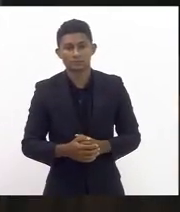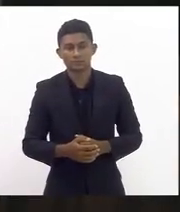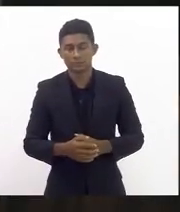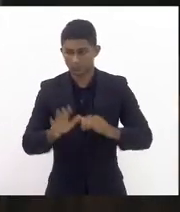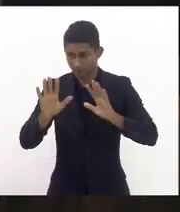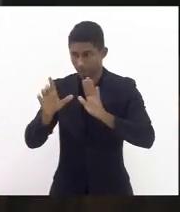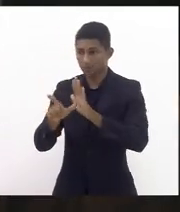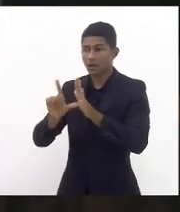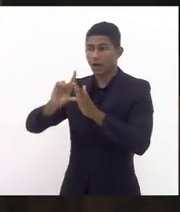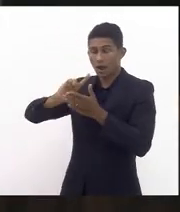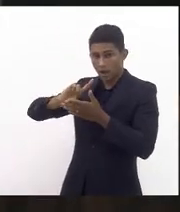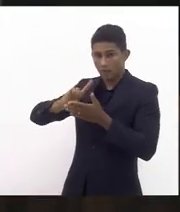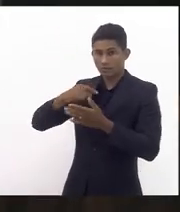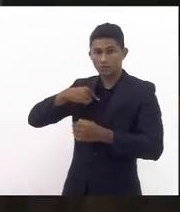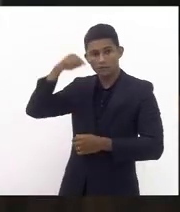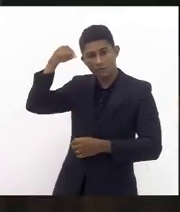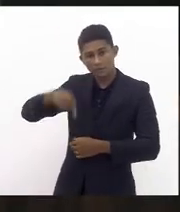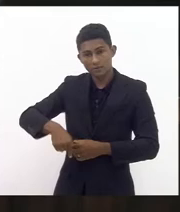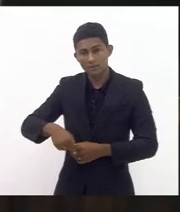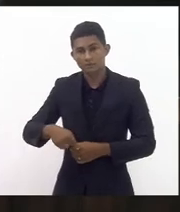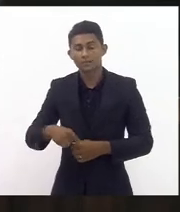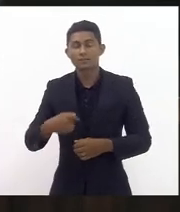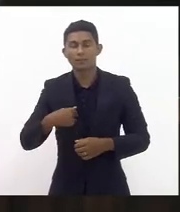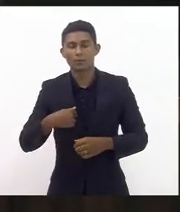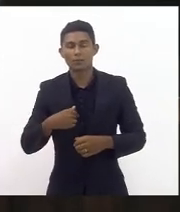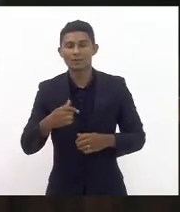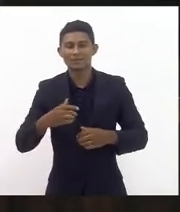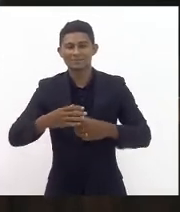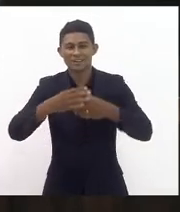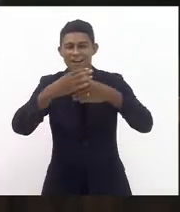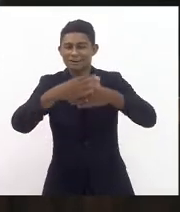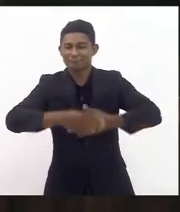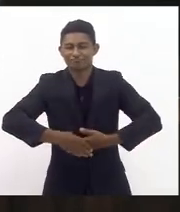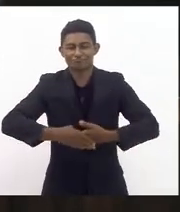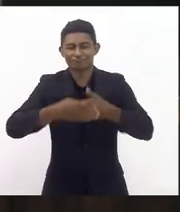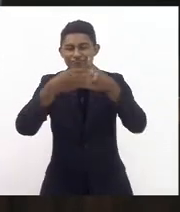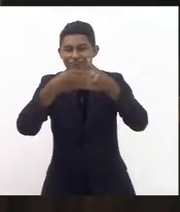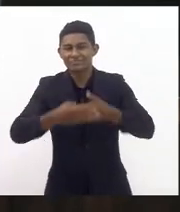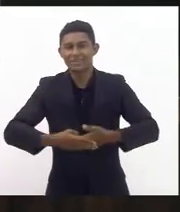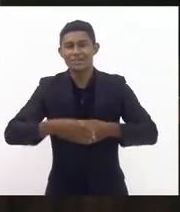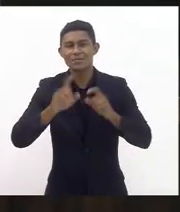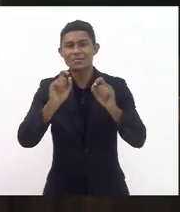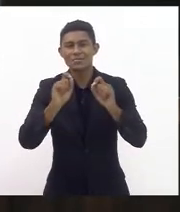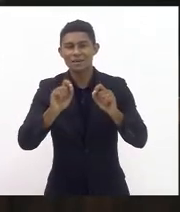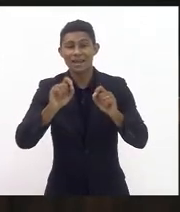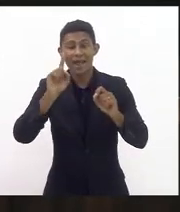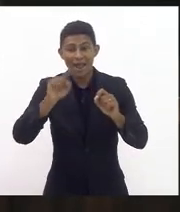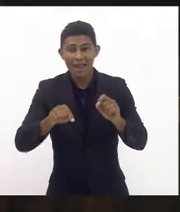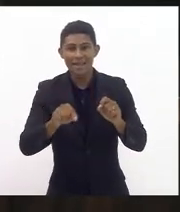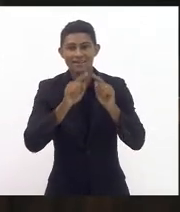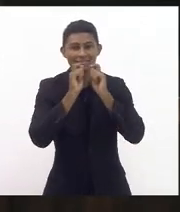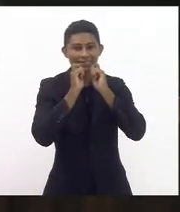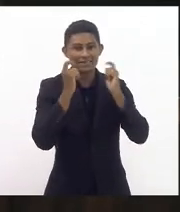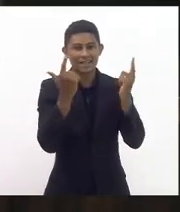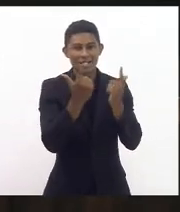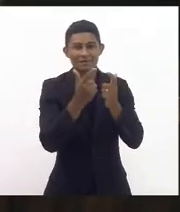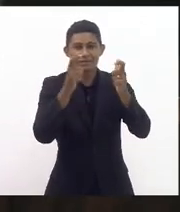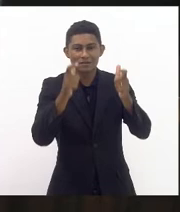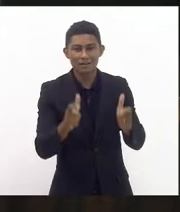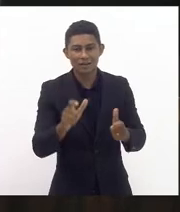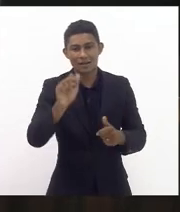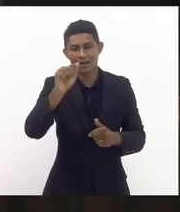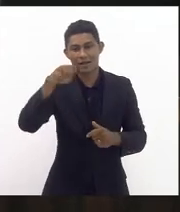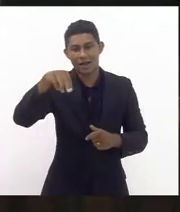Valdec, saudar aqui uma equipe da Assembleia do Amapá, o diretor-geral César